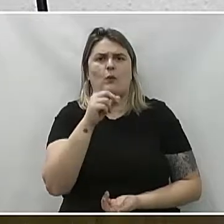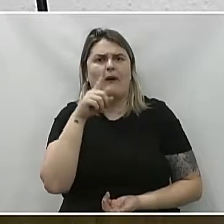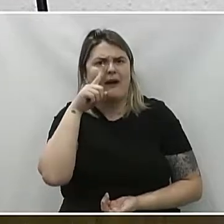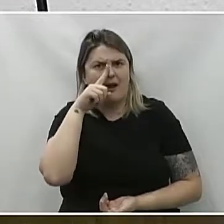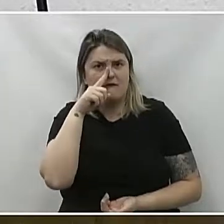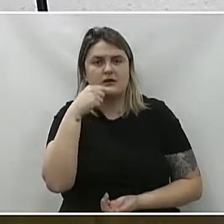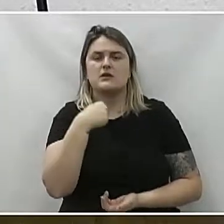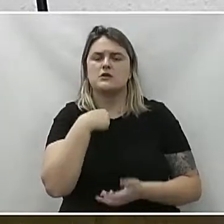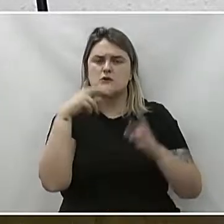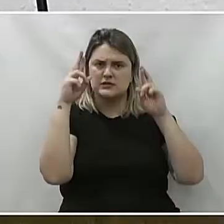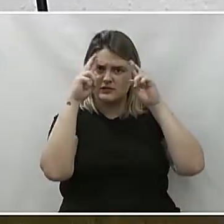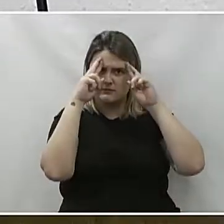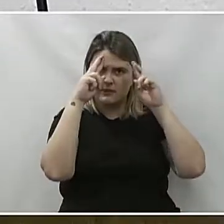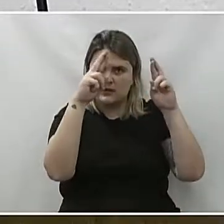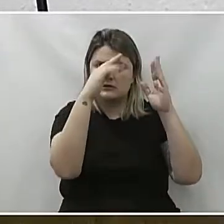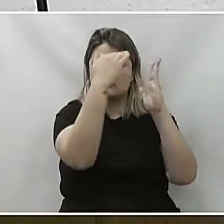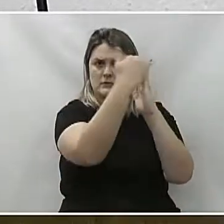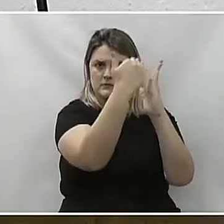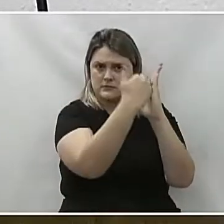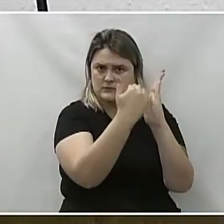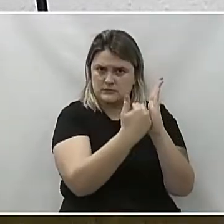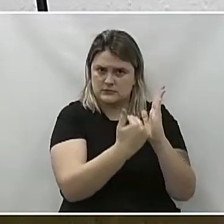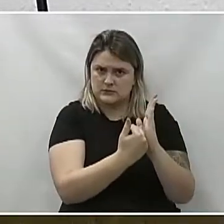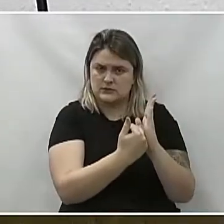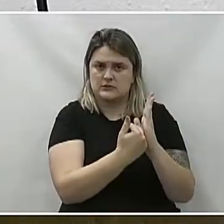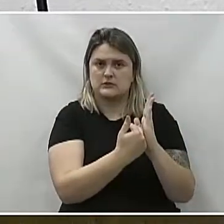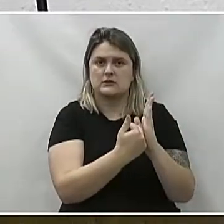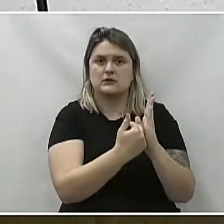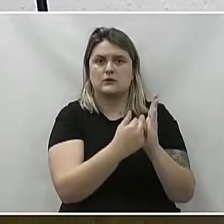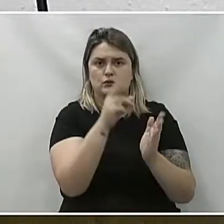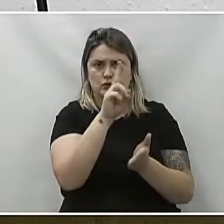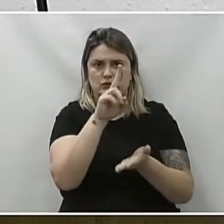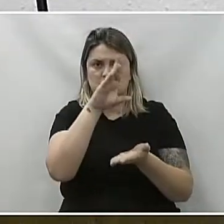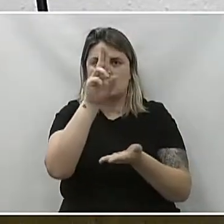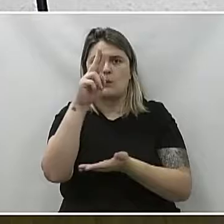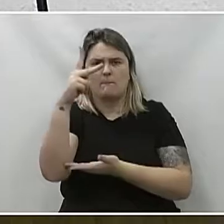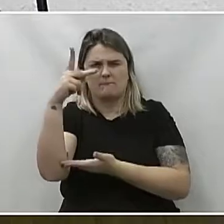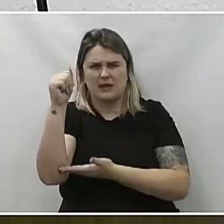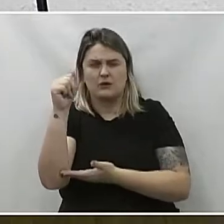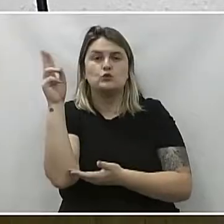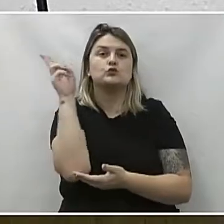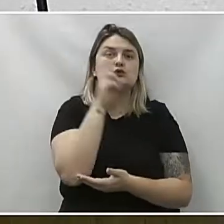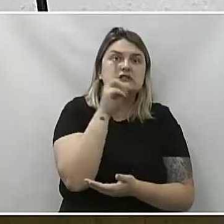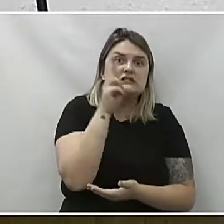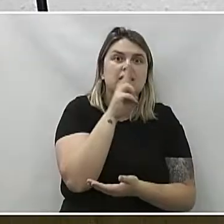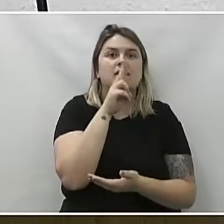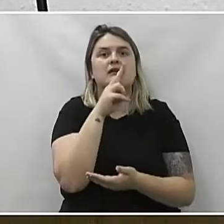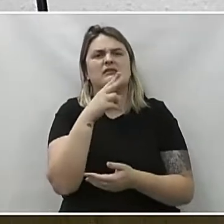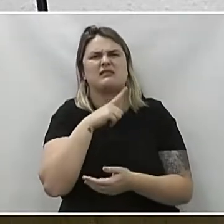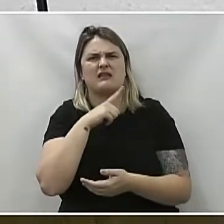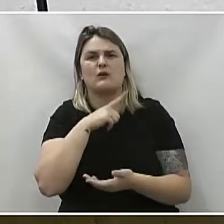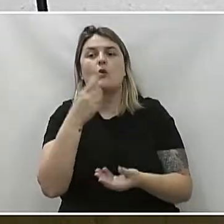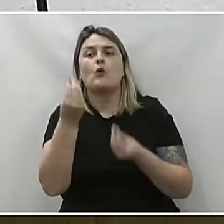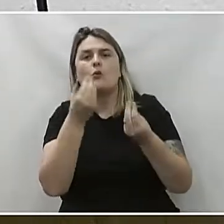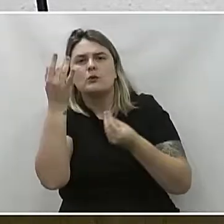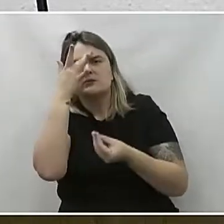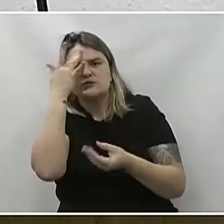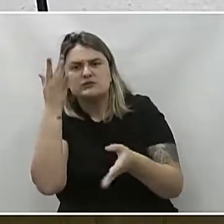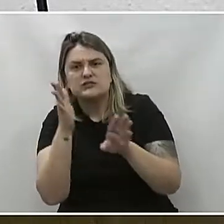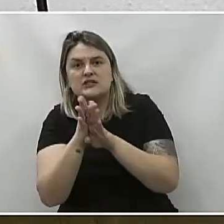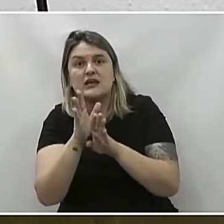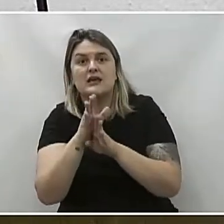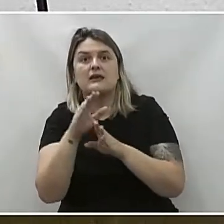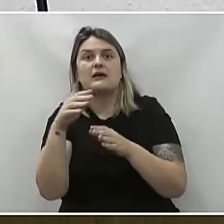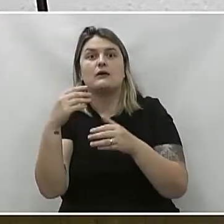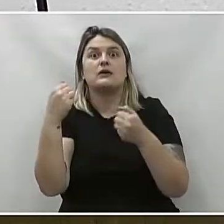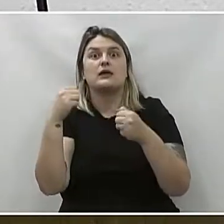Eu respeito o protocolo de Manchester, que é usado na UPA, que é para avaliar o quadro que a pessoa chega, né? Quem é